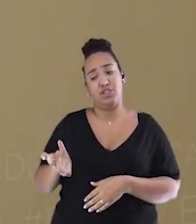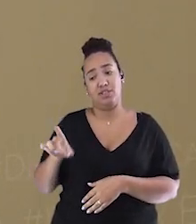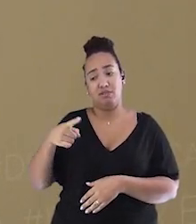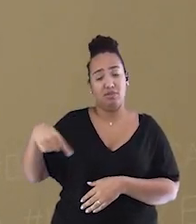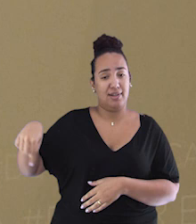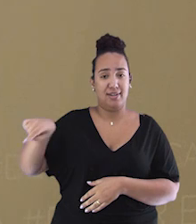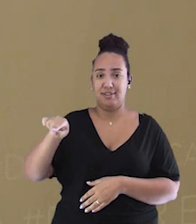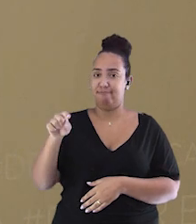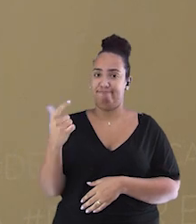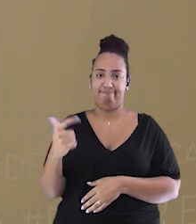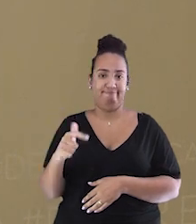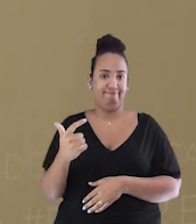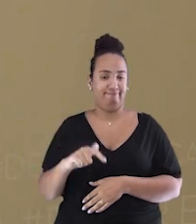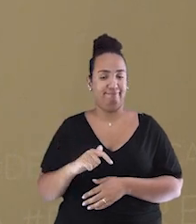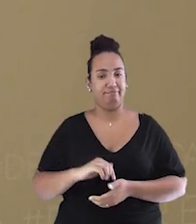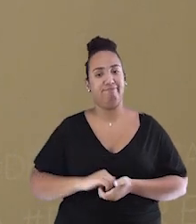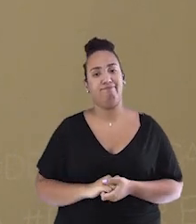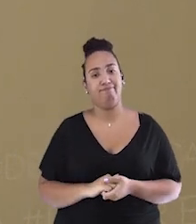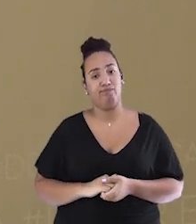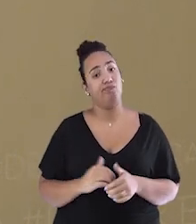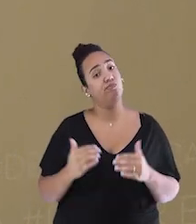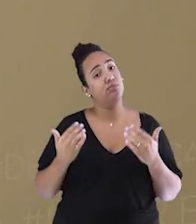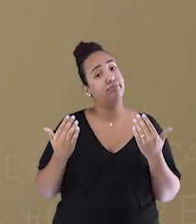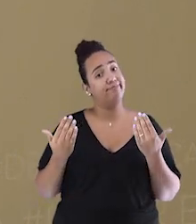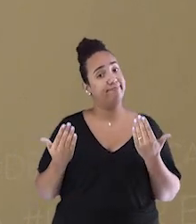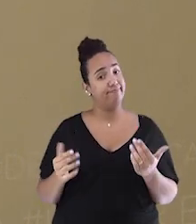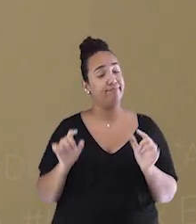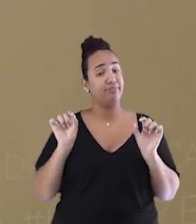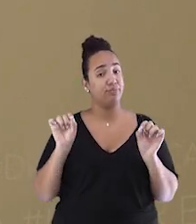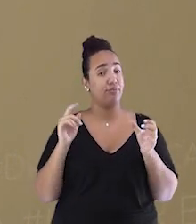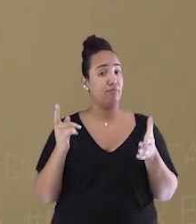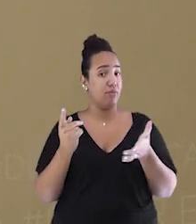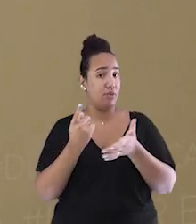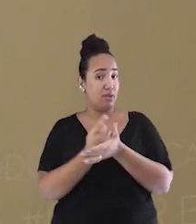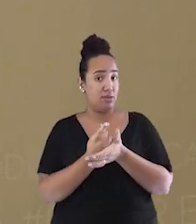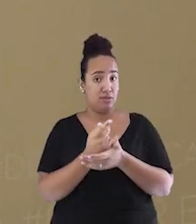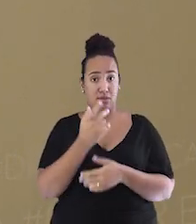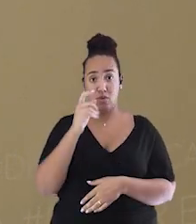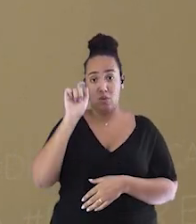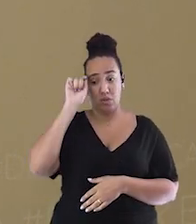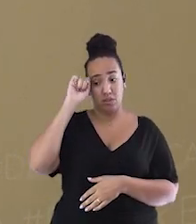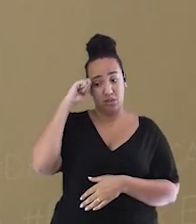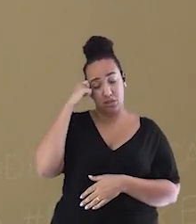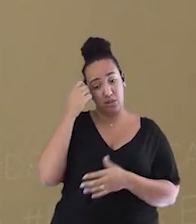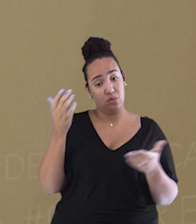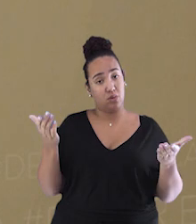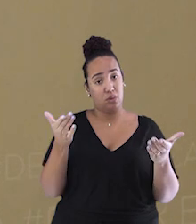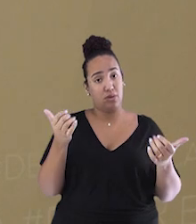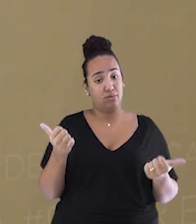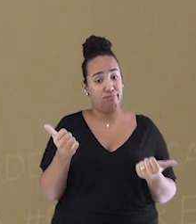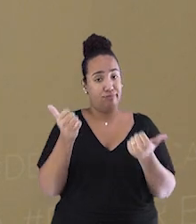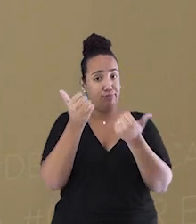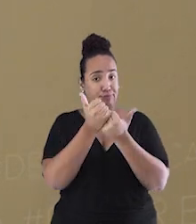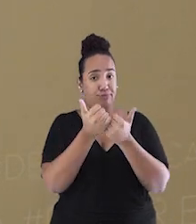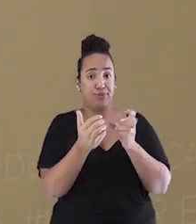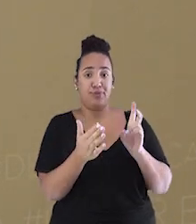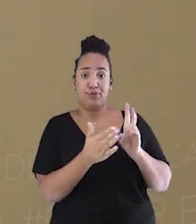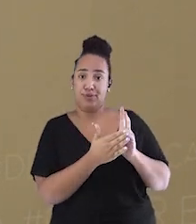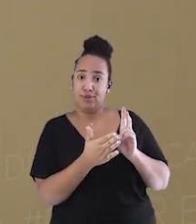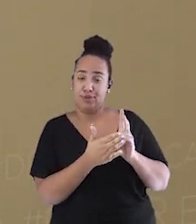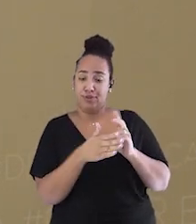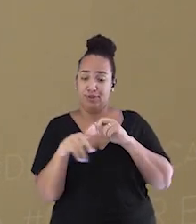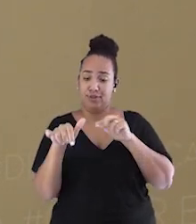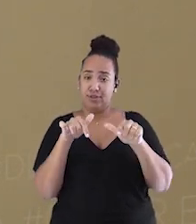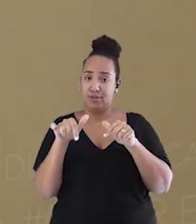direito. Dessa forma, gradativamente, os negros substituíram os nativos indígenas no